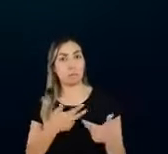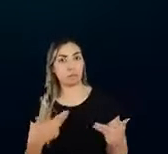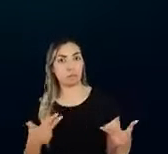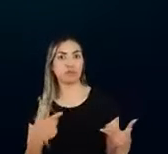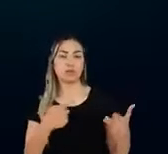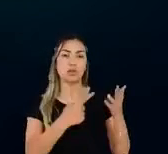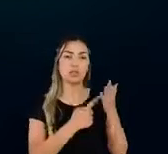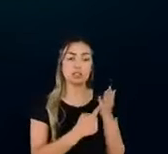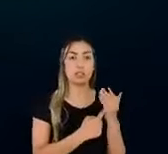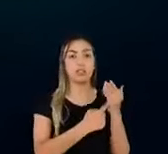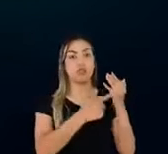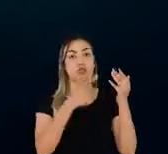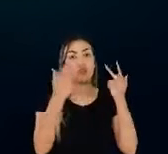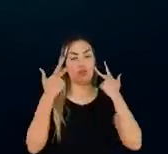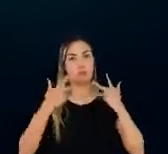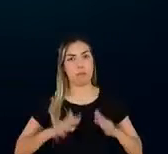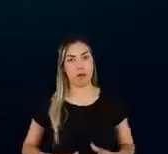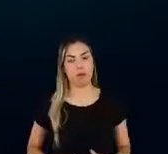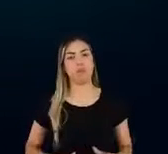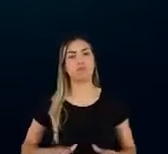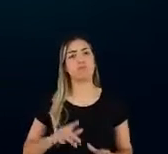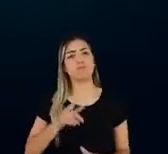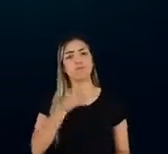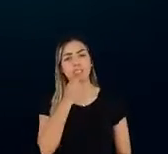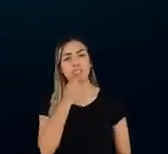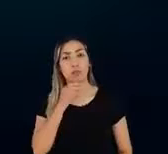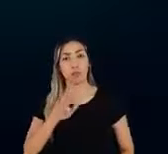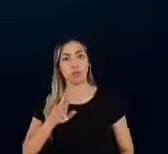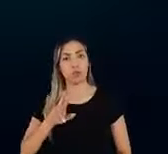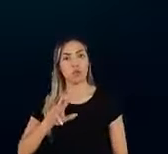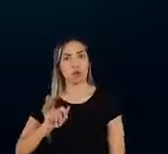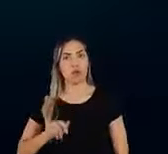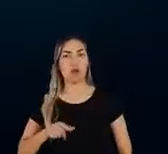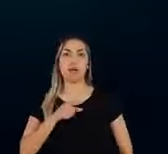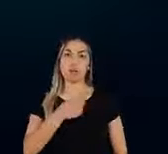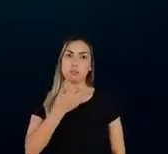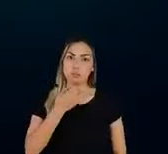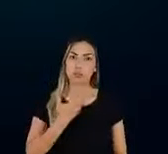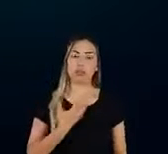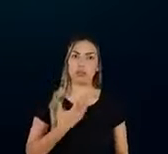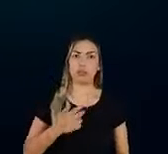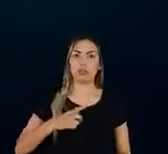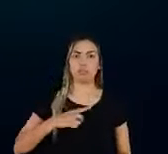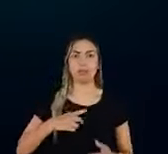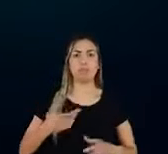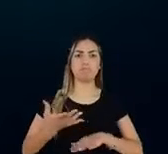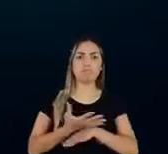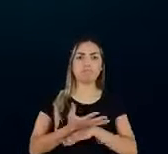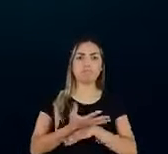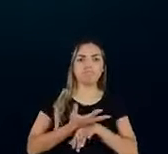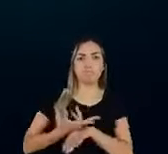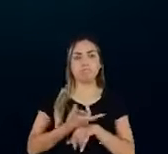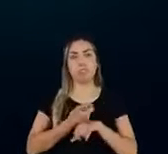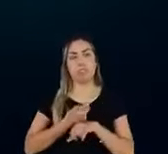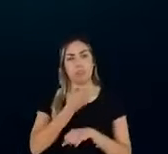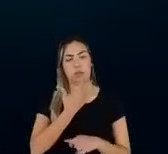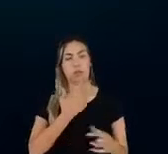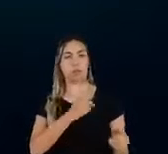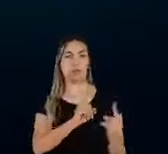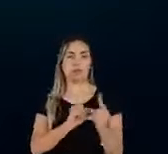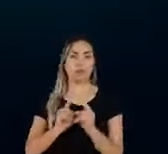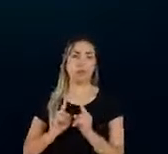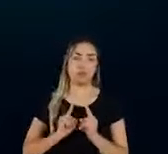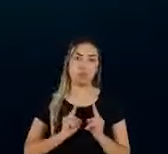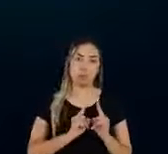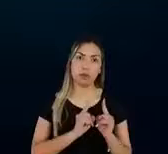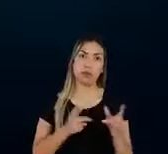o mal grande exemplo é a ura a hora foi bem feita Ela ajudou né a trazer eficiência para o sistema de atendimento né E aí infelizmente